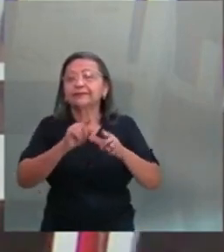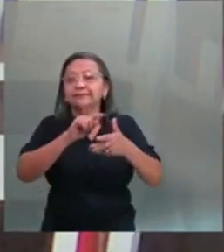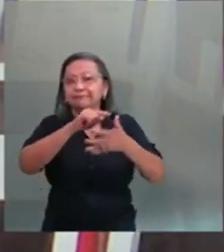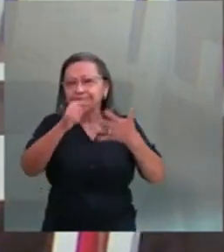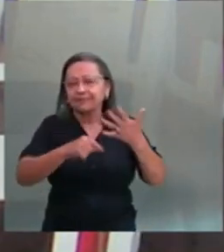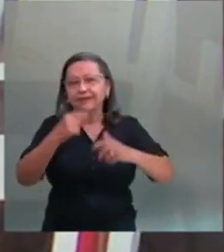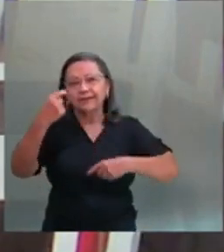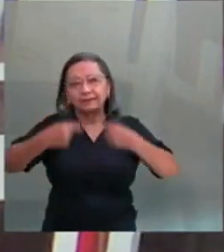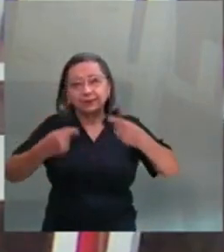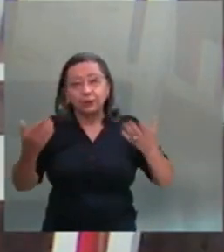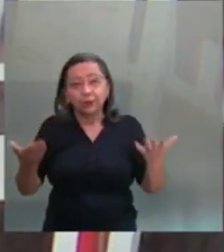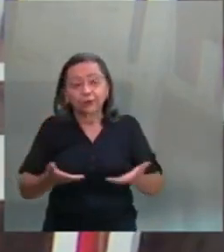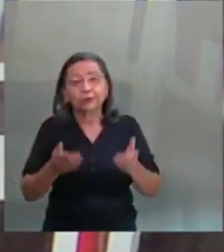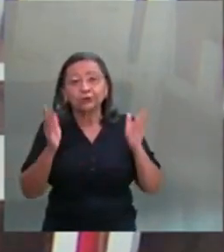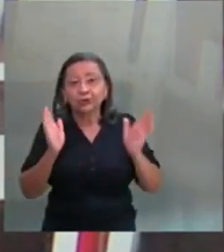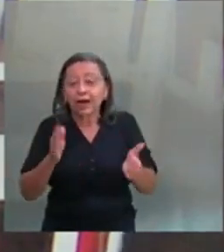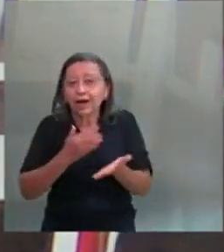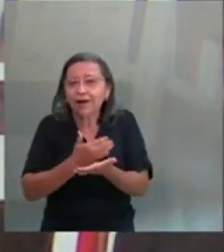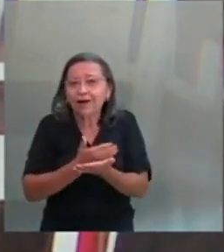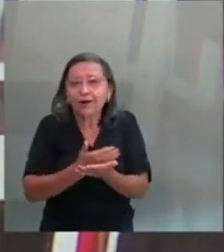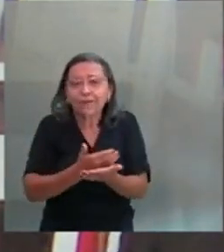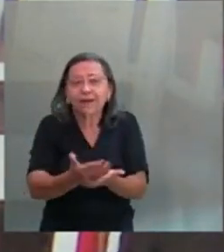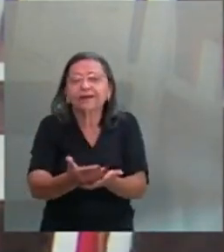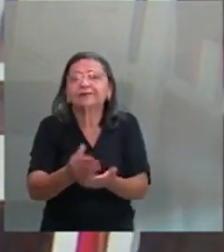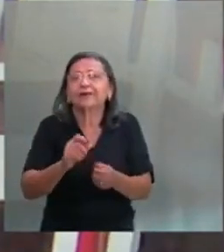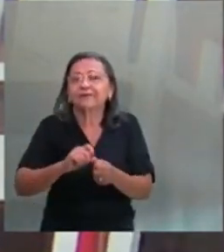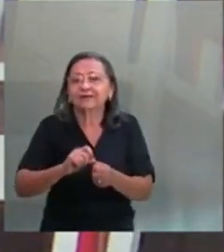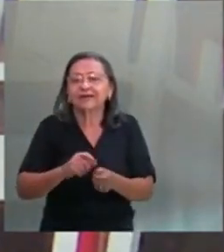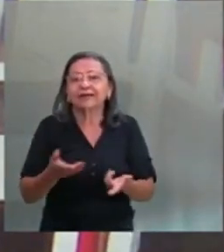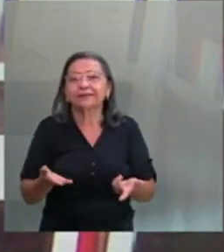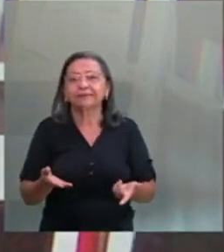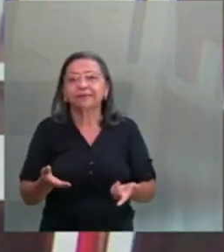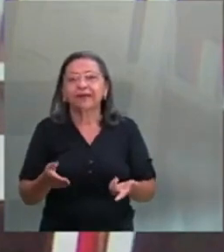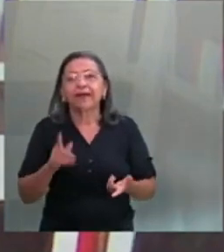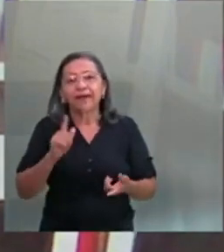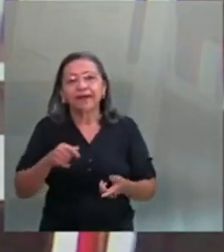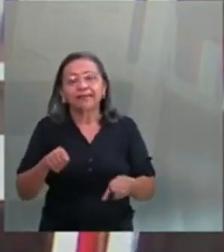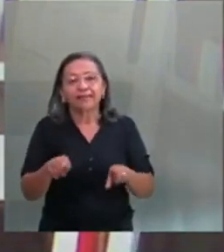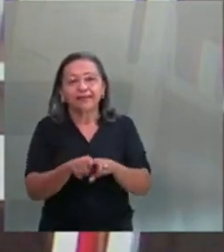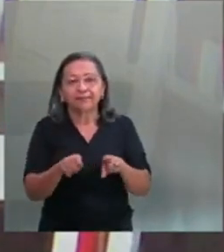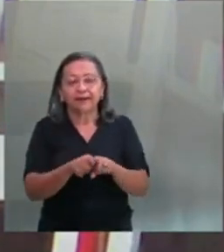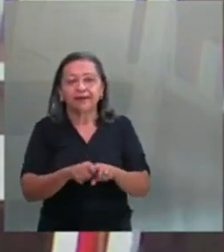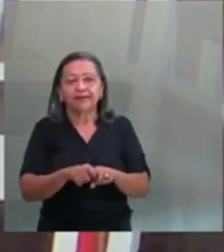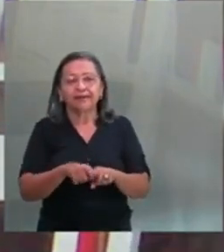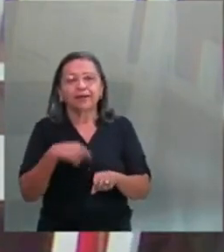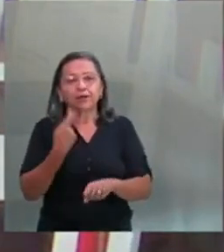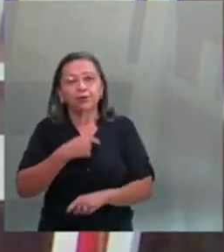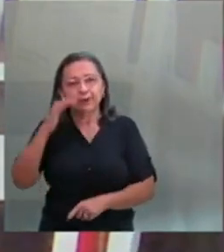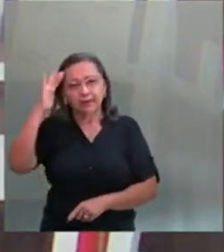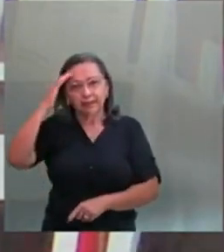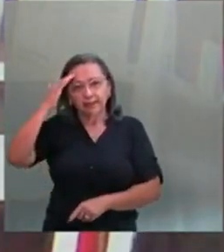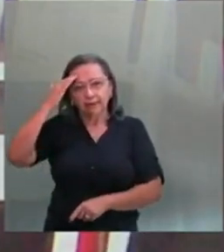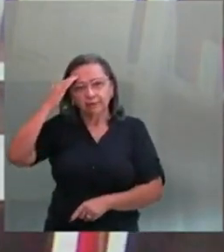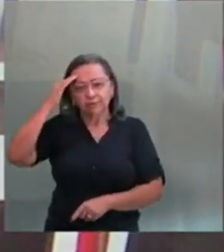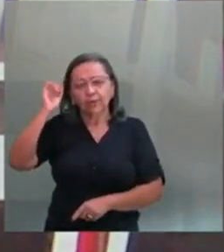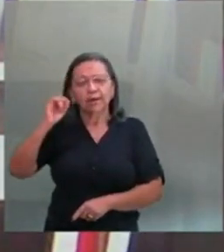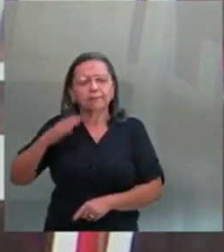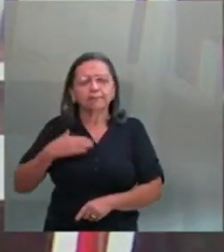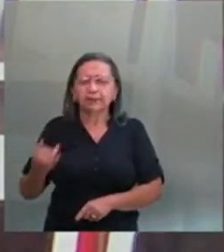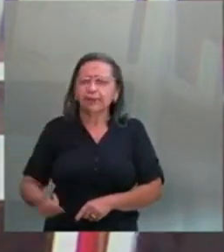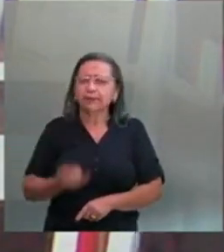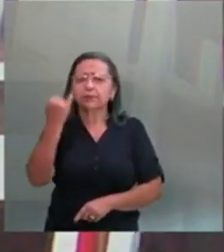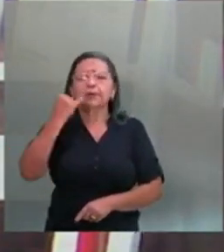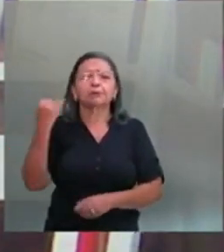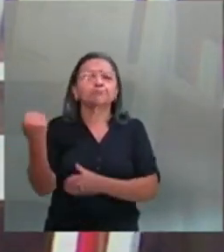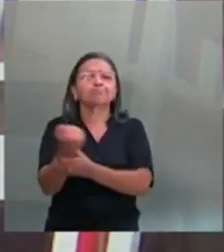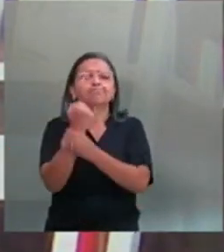hoje já começam a realizar. É também, entendemos, muito importante garantir a